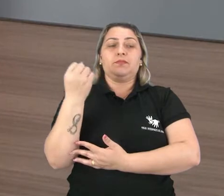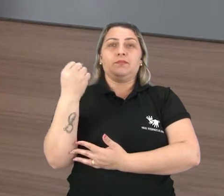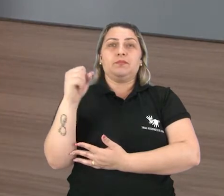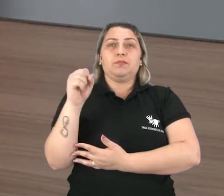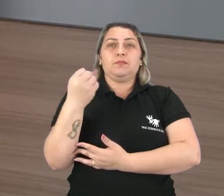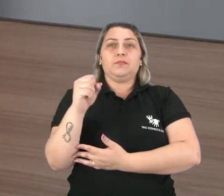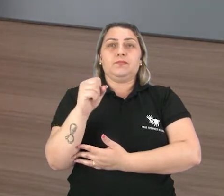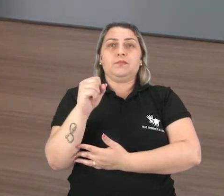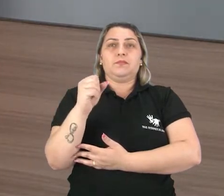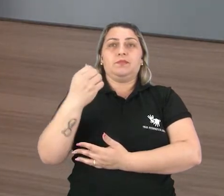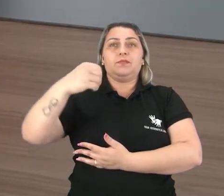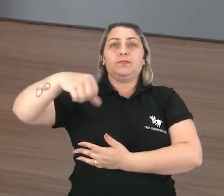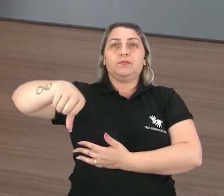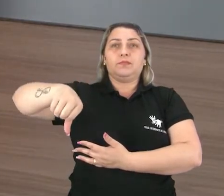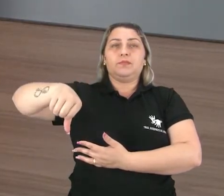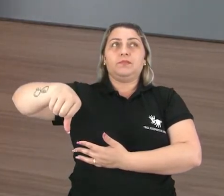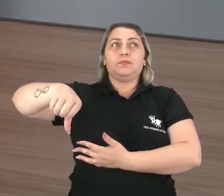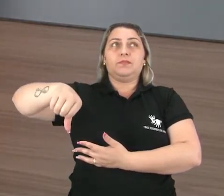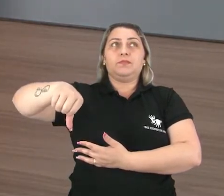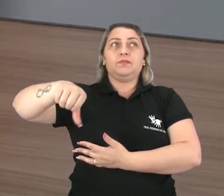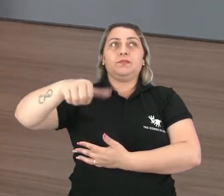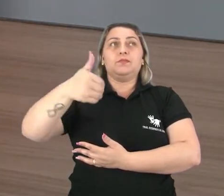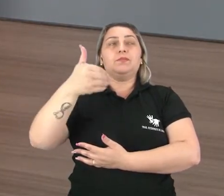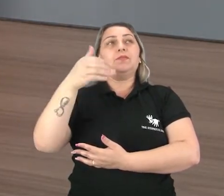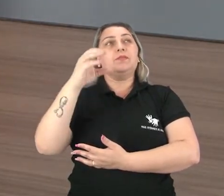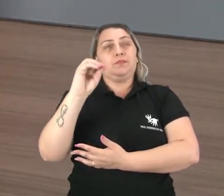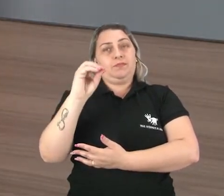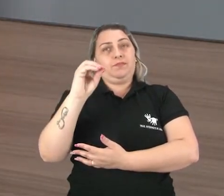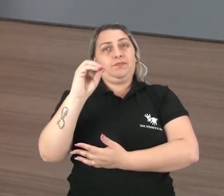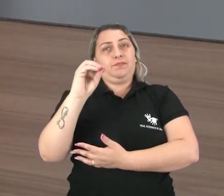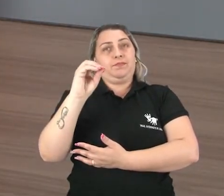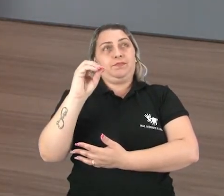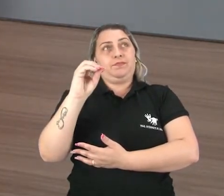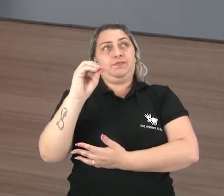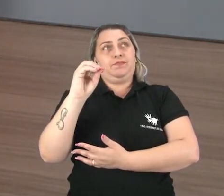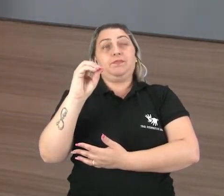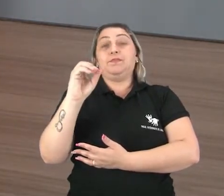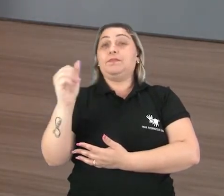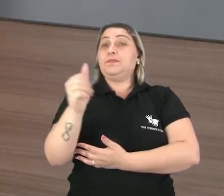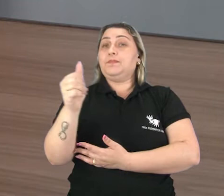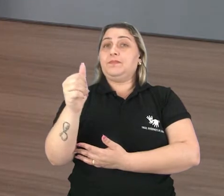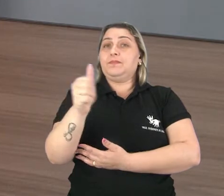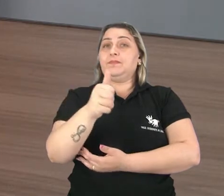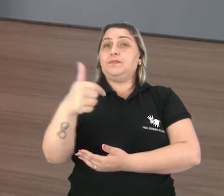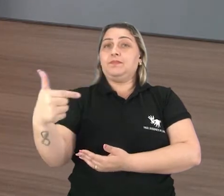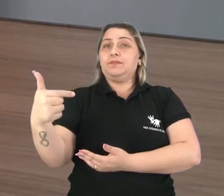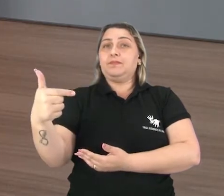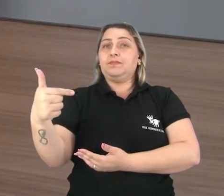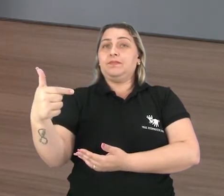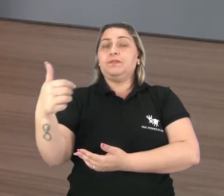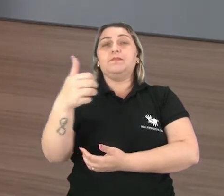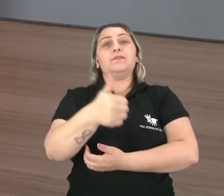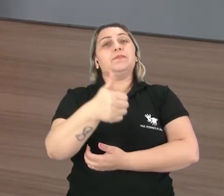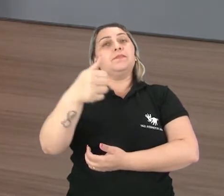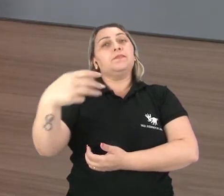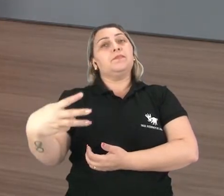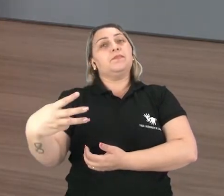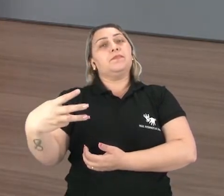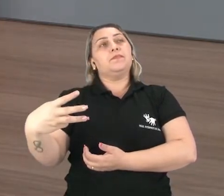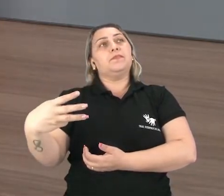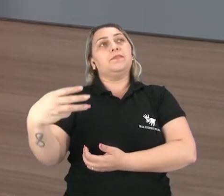7, 8, 9, 10, 11,